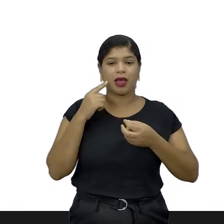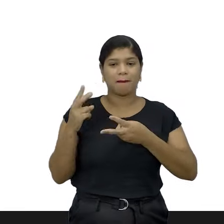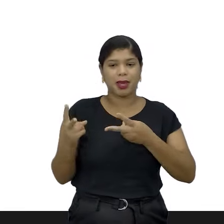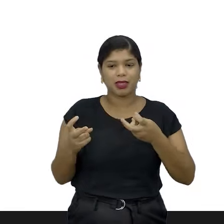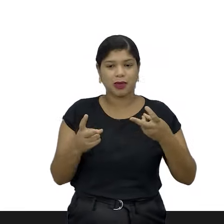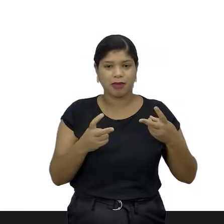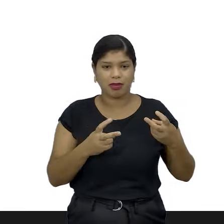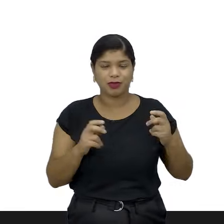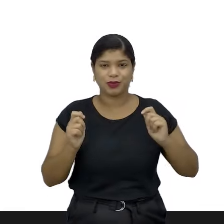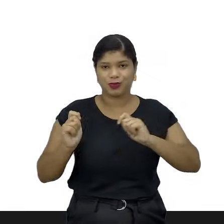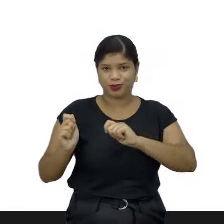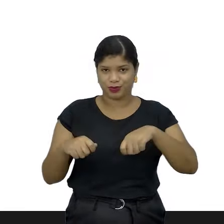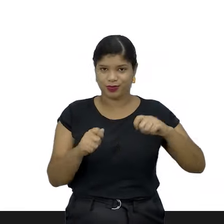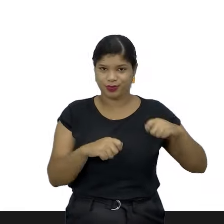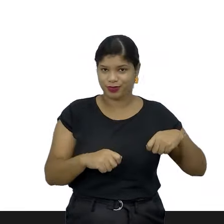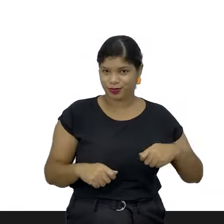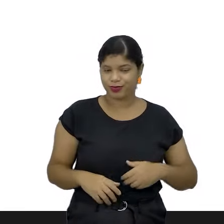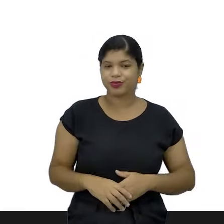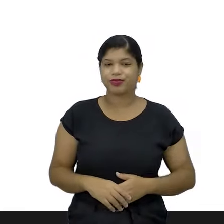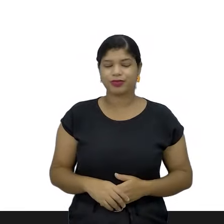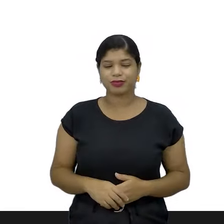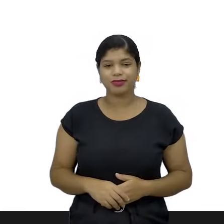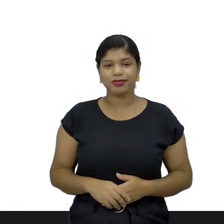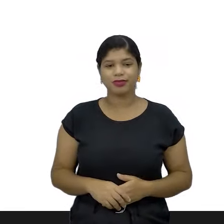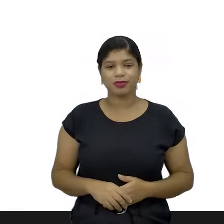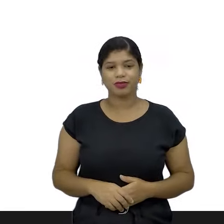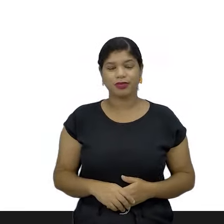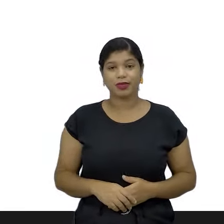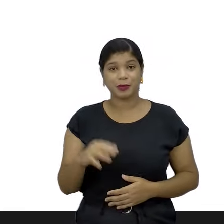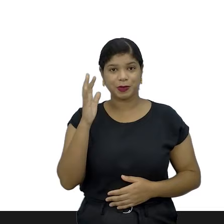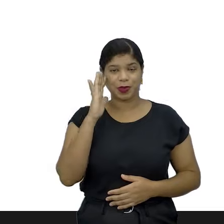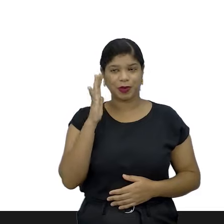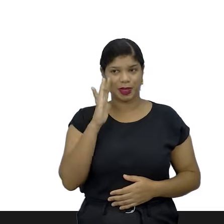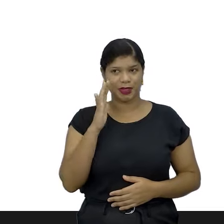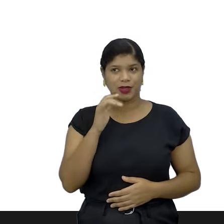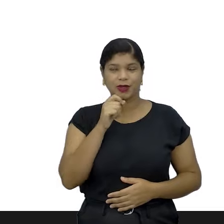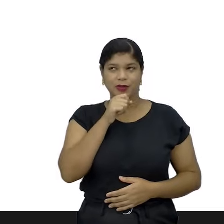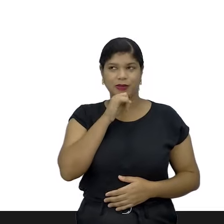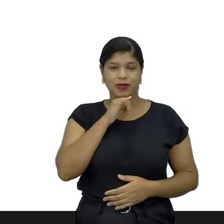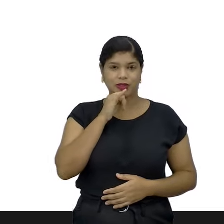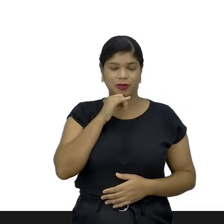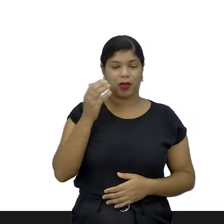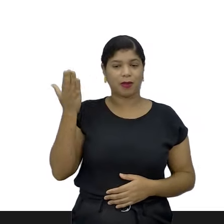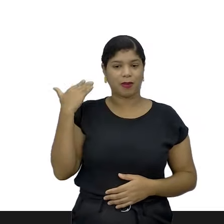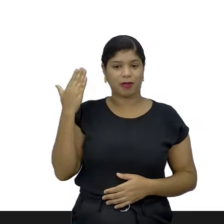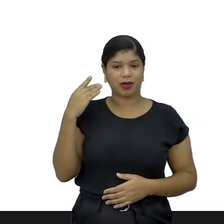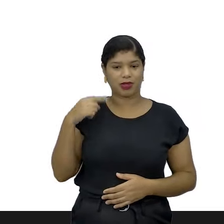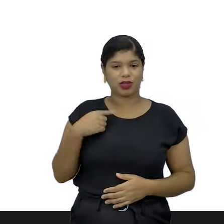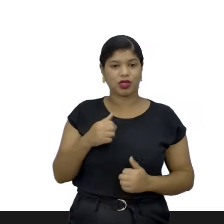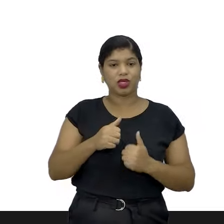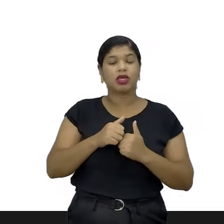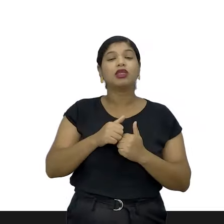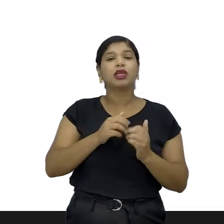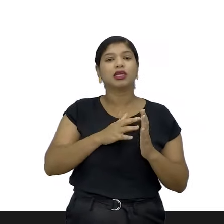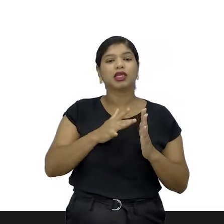que acontecem, né? Pensando no nosso encontro passado, né, sobre a sequência